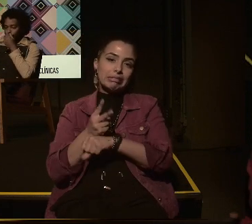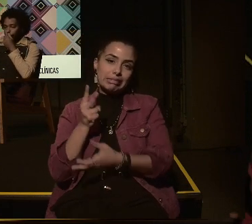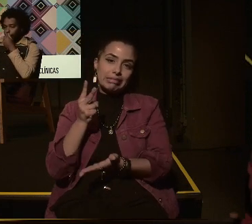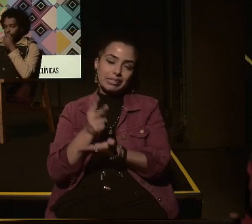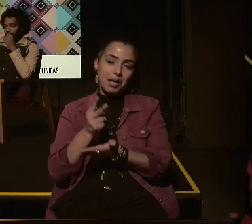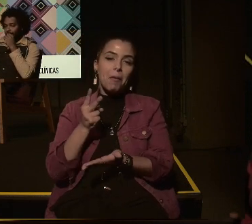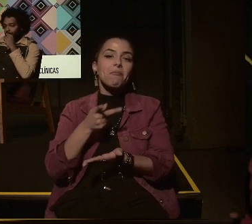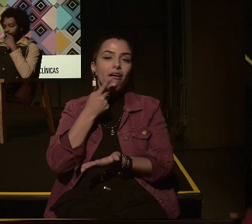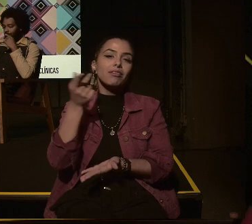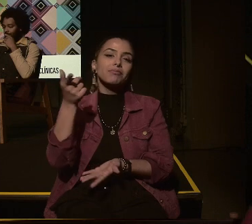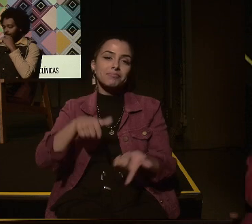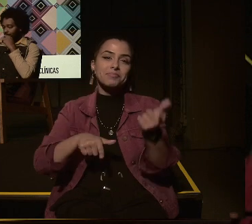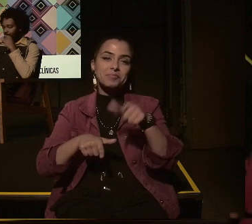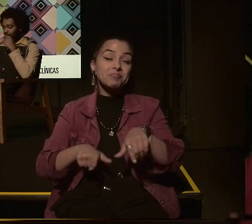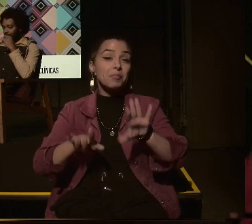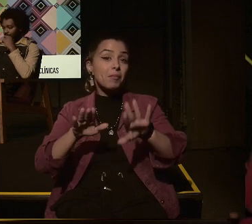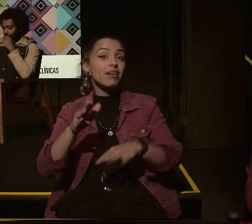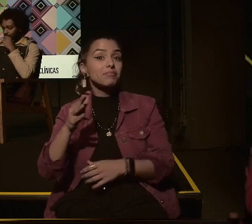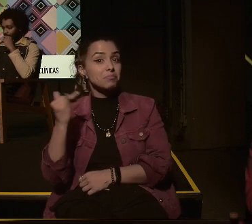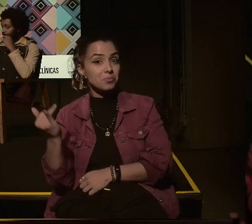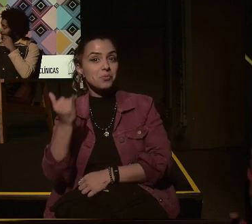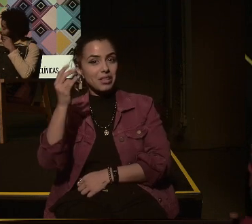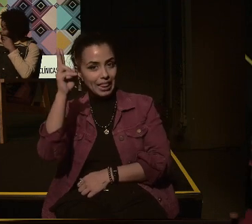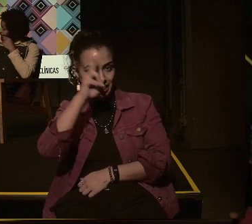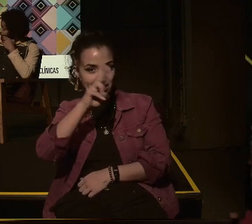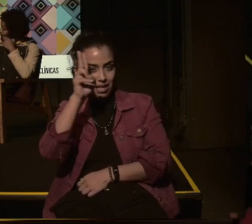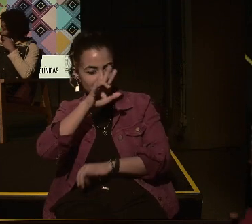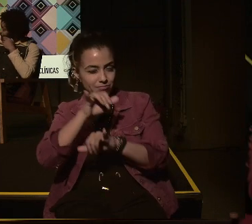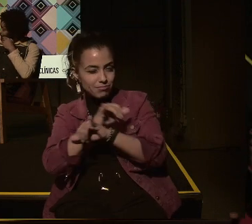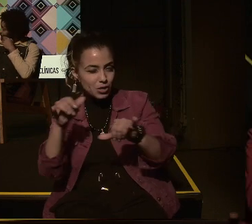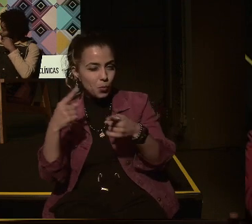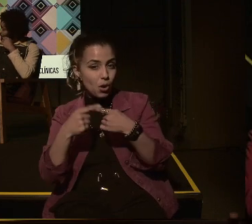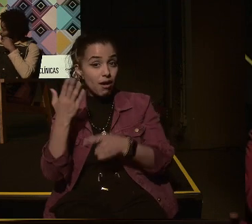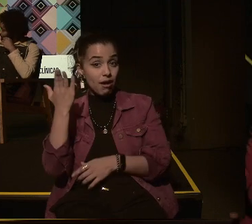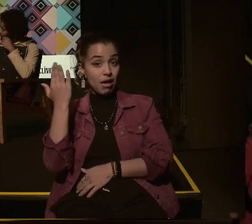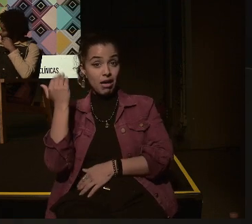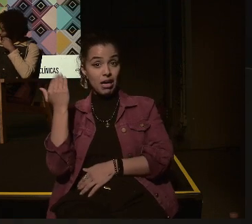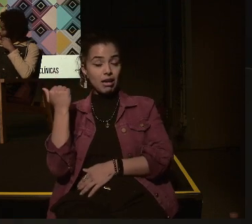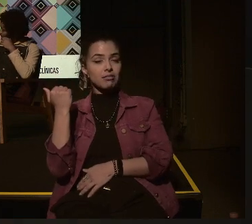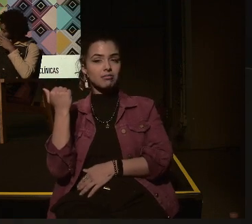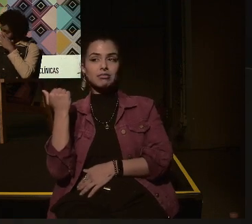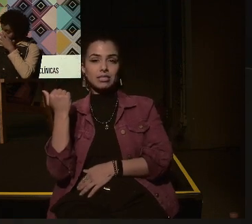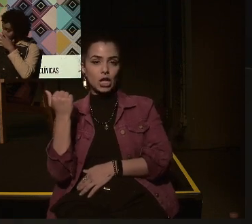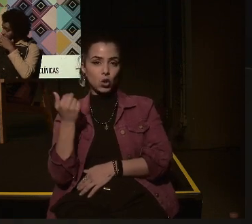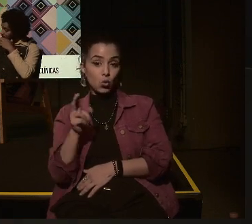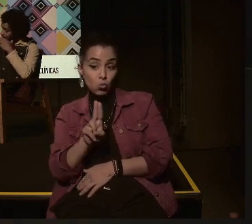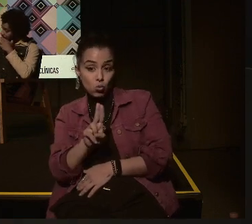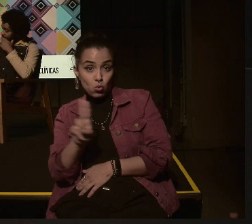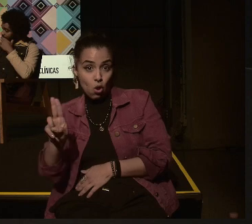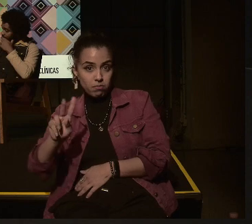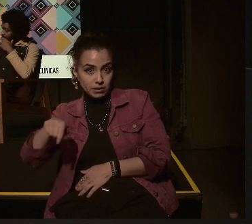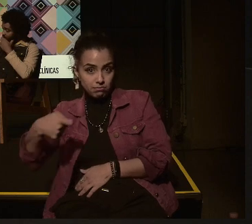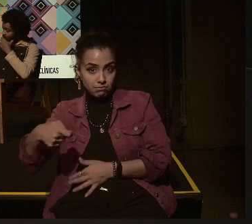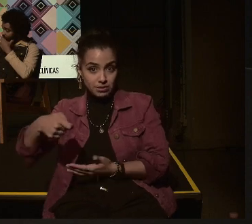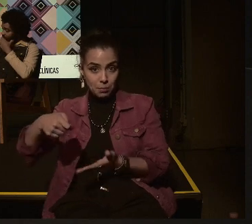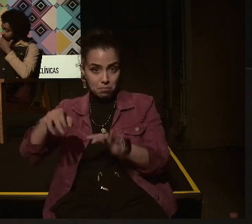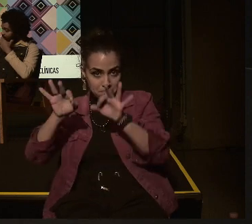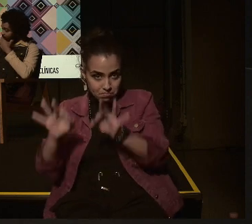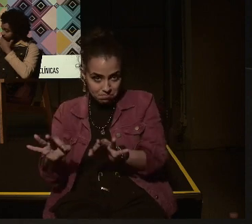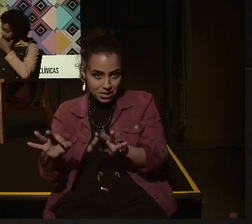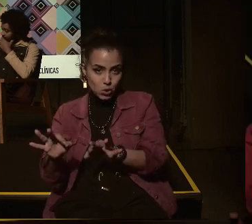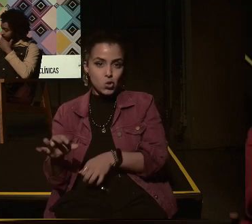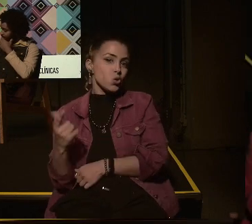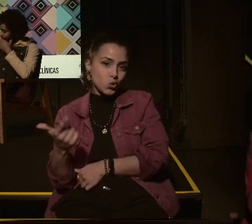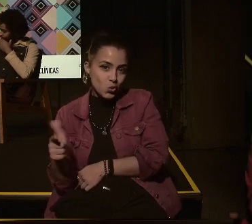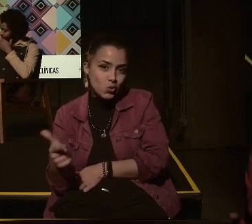que havia algo que talvez não tivesse sendo nomeado enquanto aquilombamento, até para a gente não achar que a